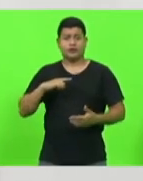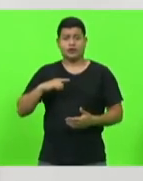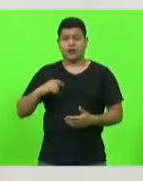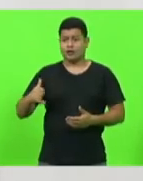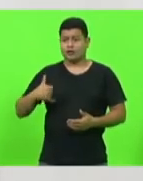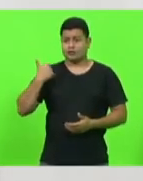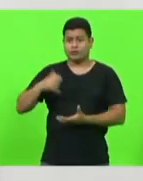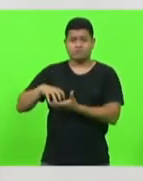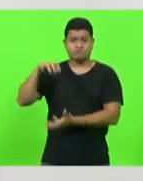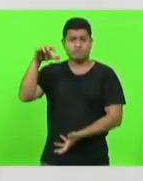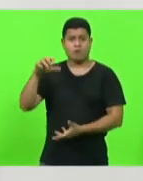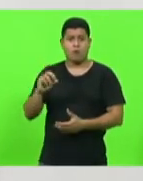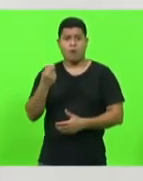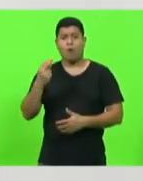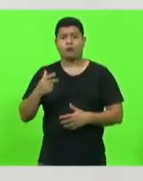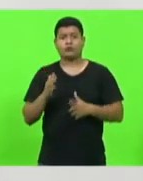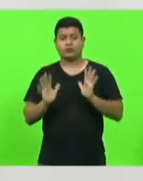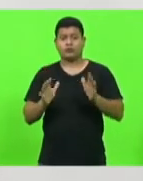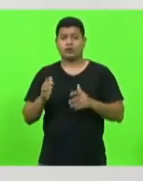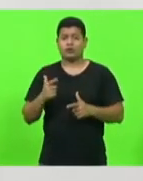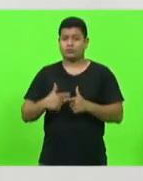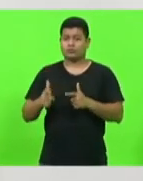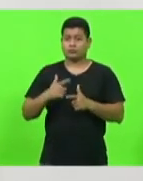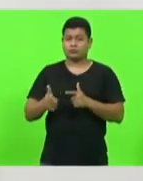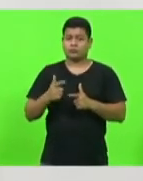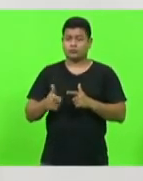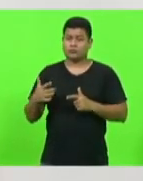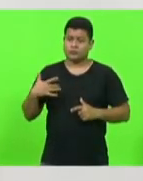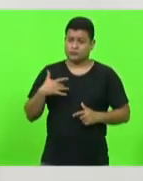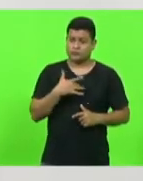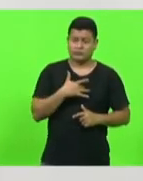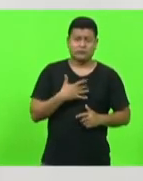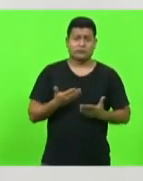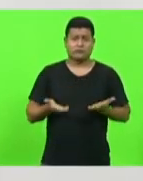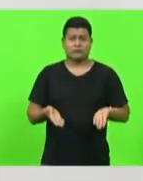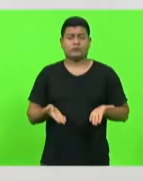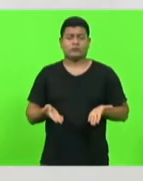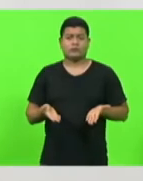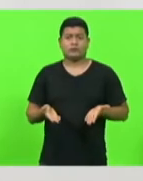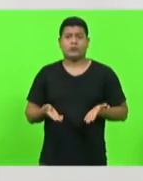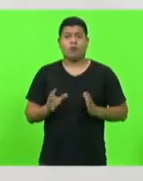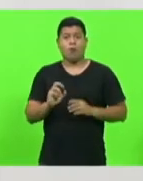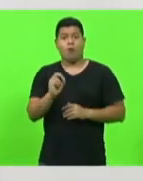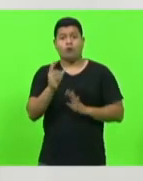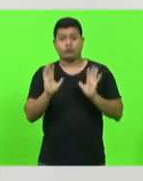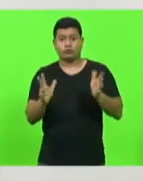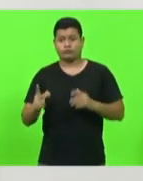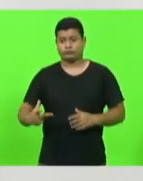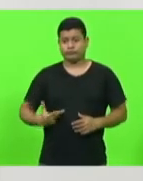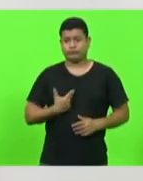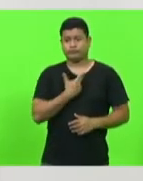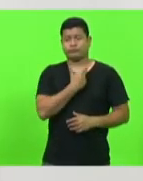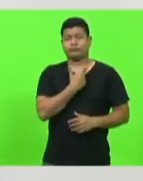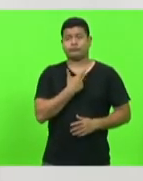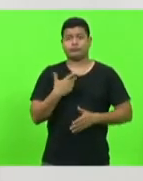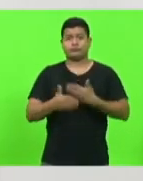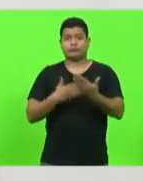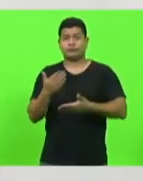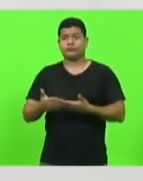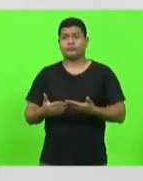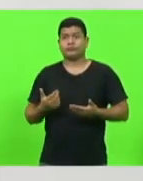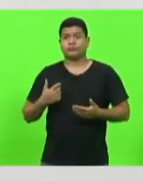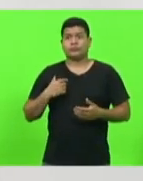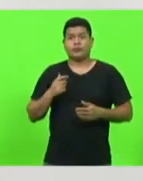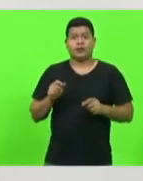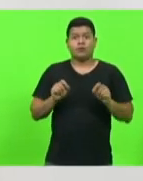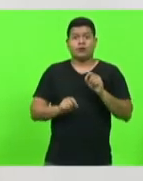que têm complicações, ou que já foram operados. Então elas se submetem a esse jugo que trata-se meramente de